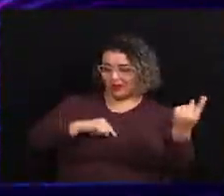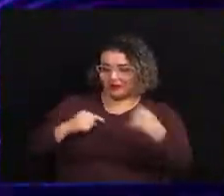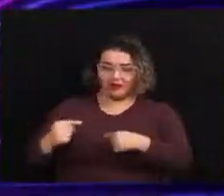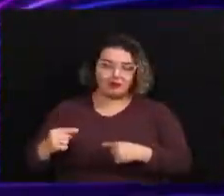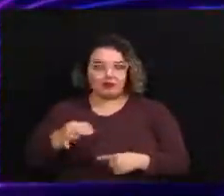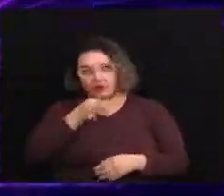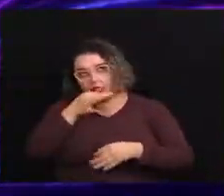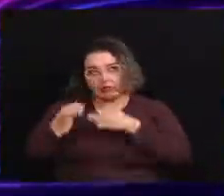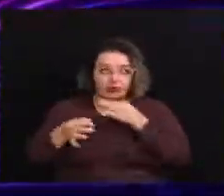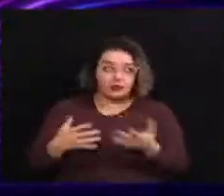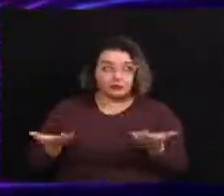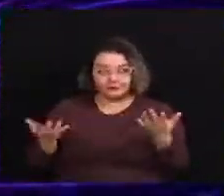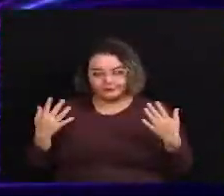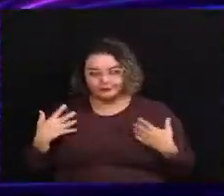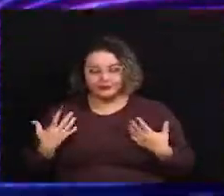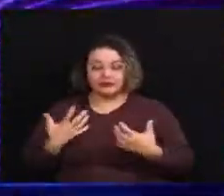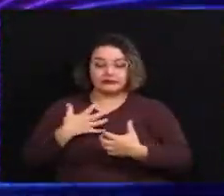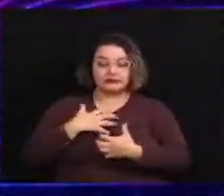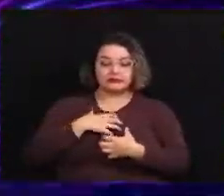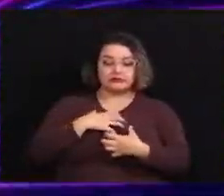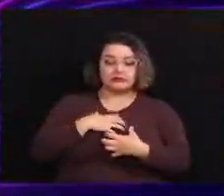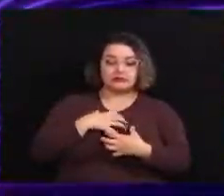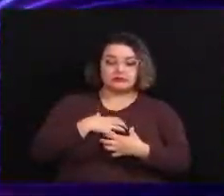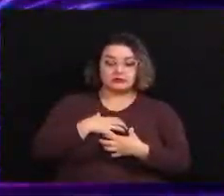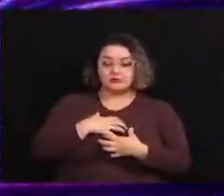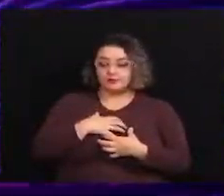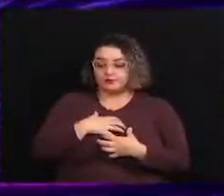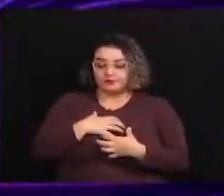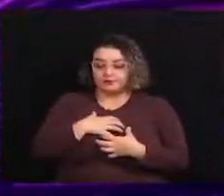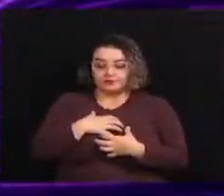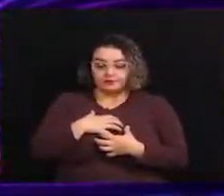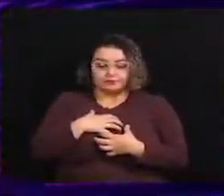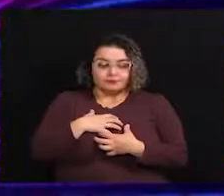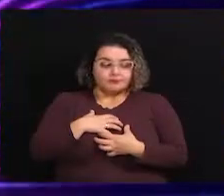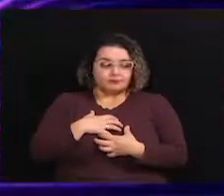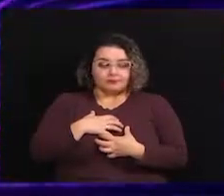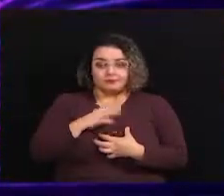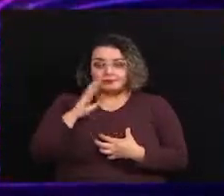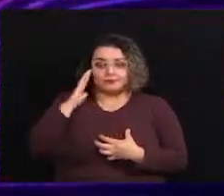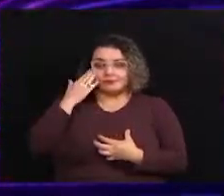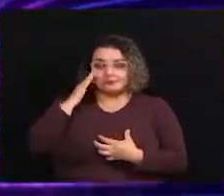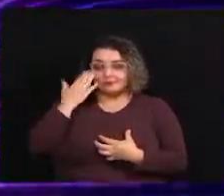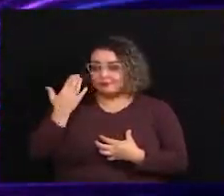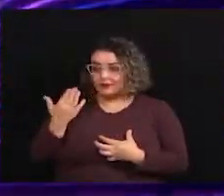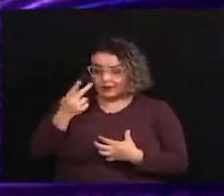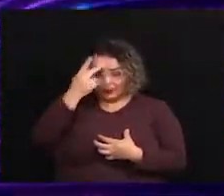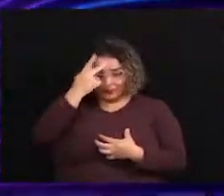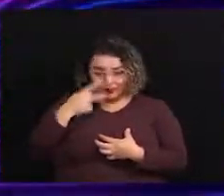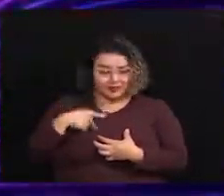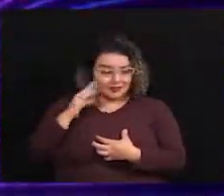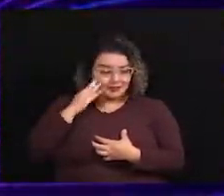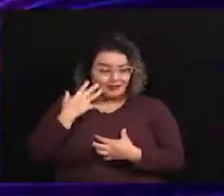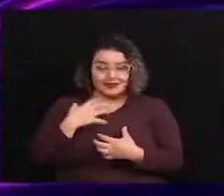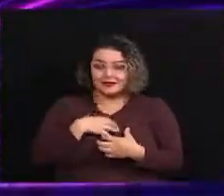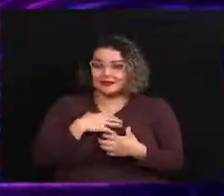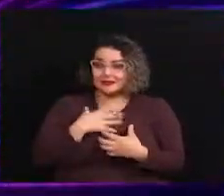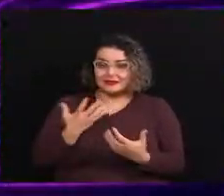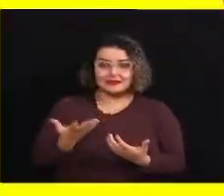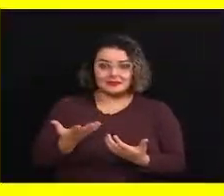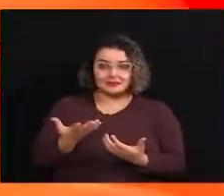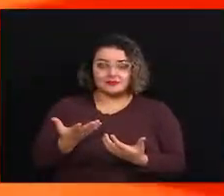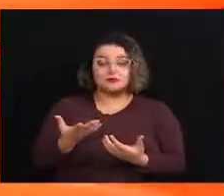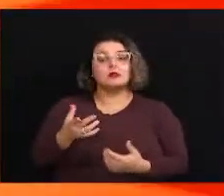dela. E ela tem reações que ninguém está entendendo, nem ela está entendendo que ela está daquela forma,